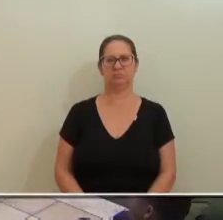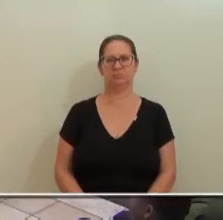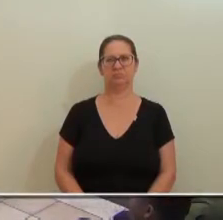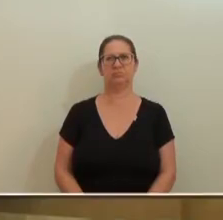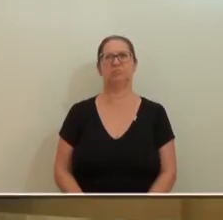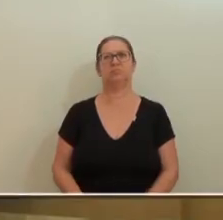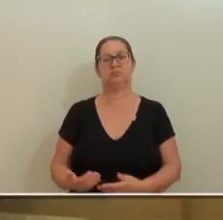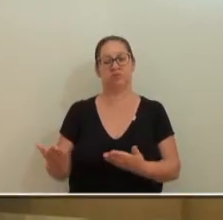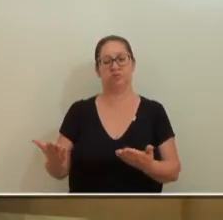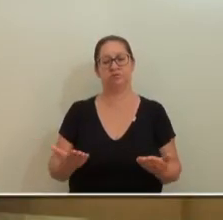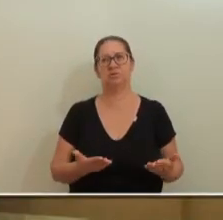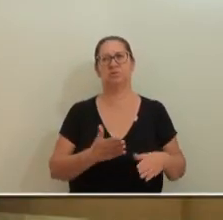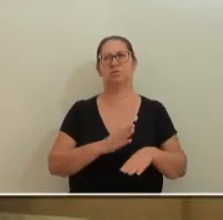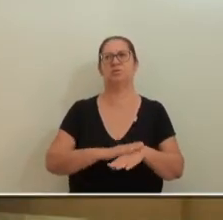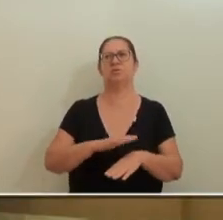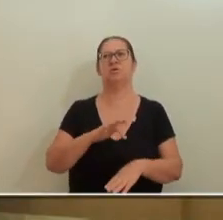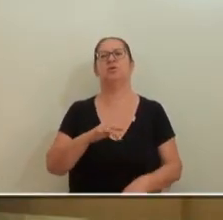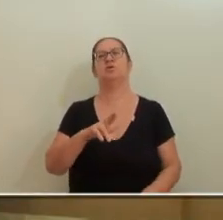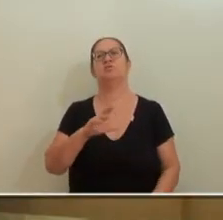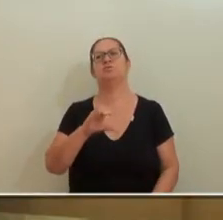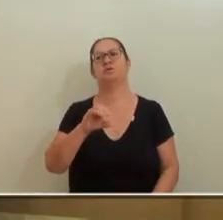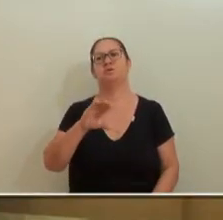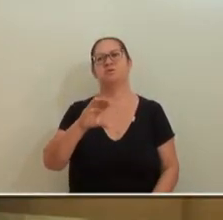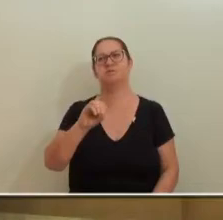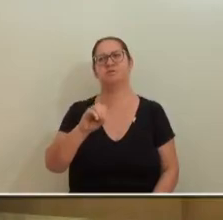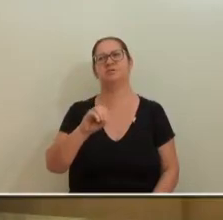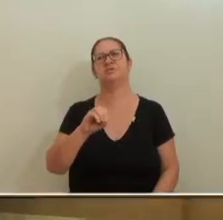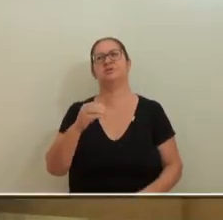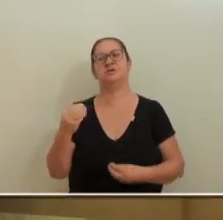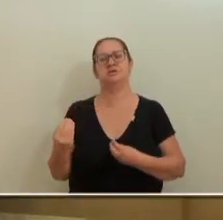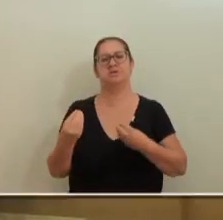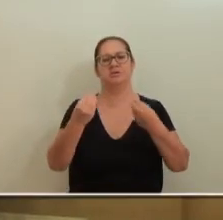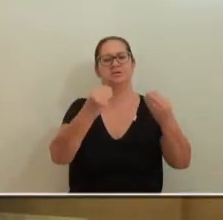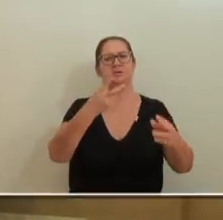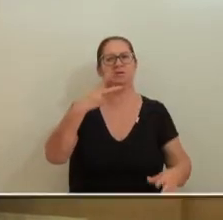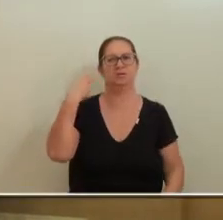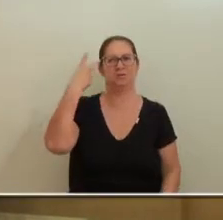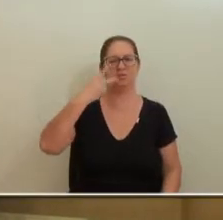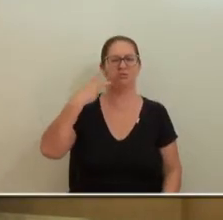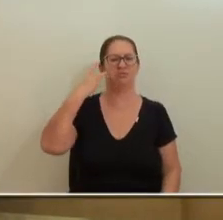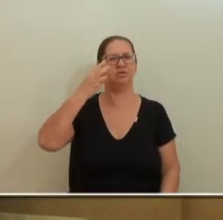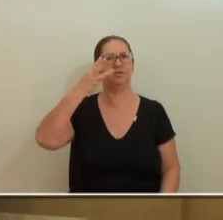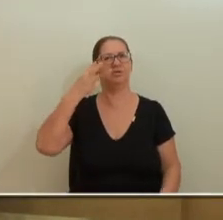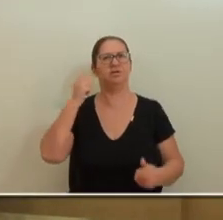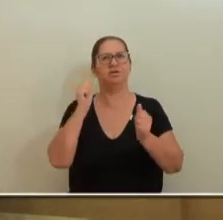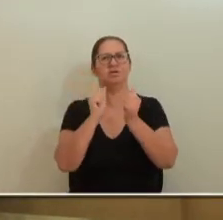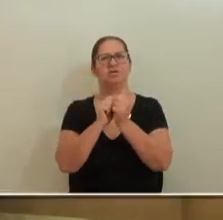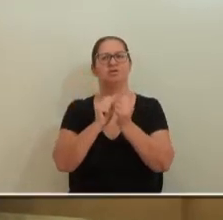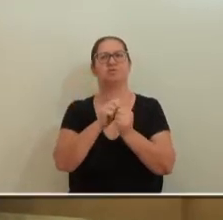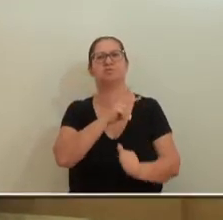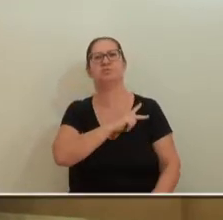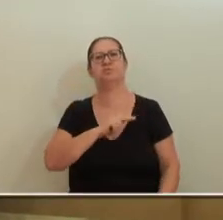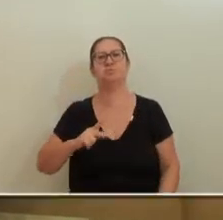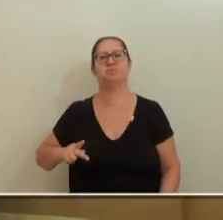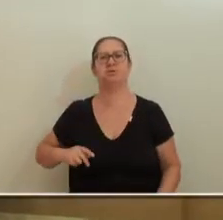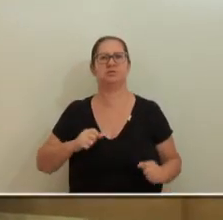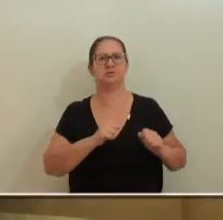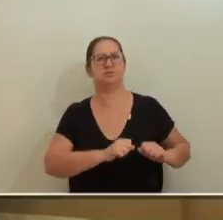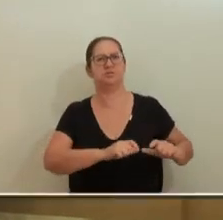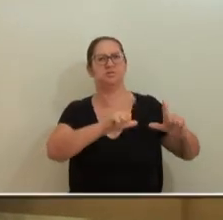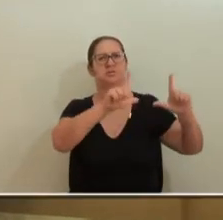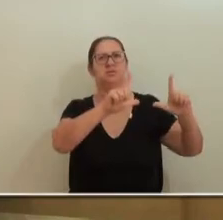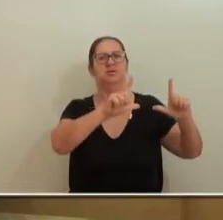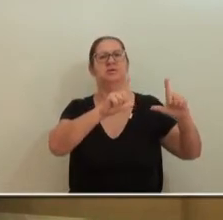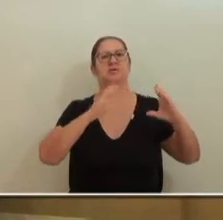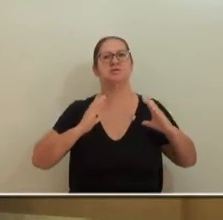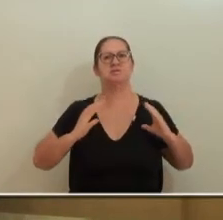Convido neste momento o senhor Francisco Javier Zarate Cavaleiro a receber das mãos do vereador Calito Stockel, juntamente com essa presidência, o pergaminho do título de cidadão